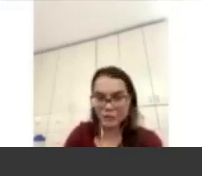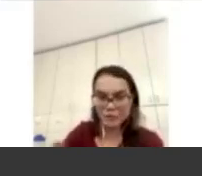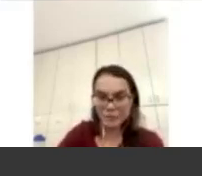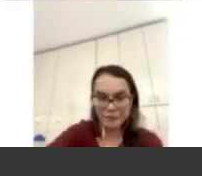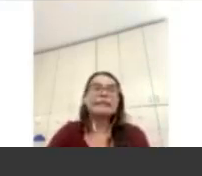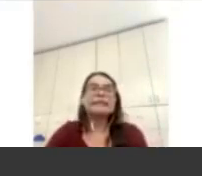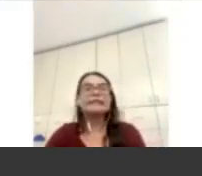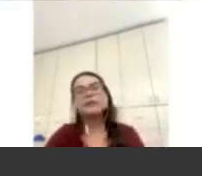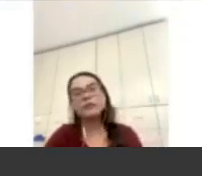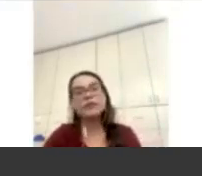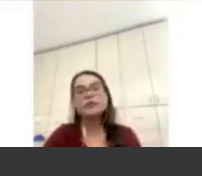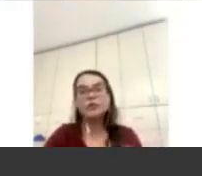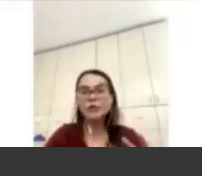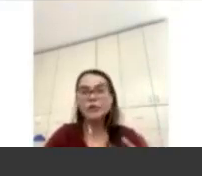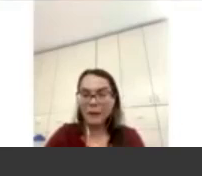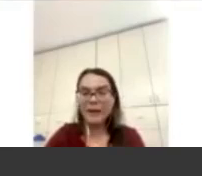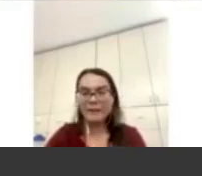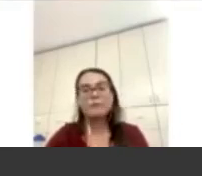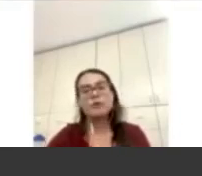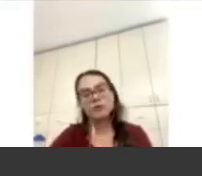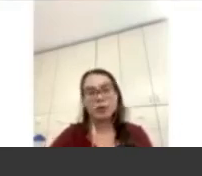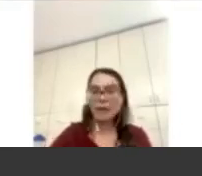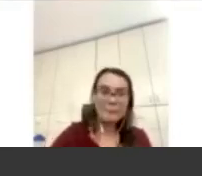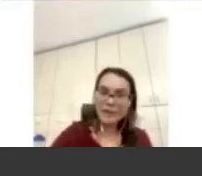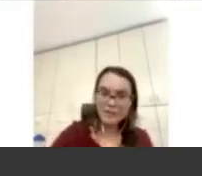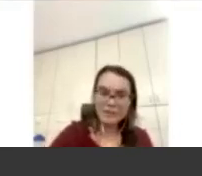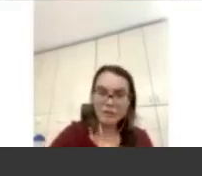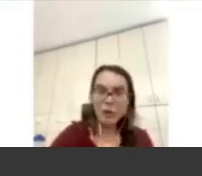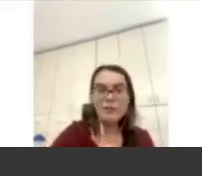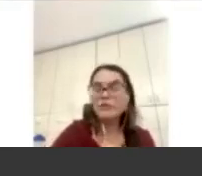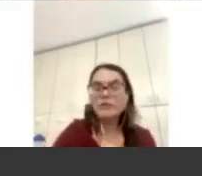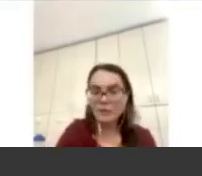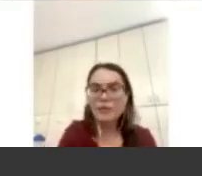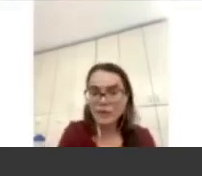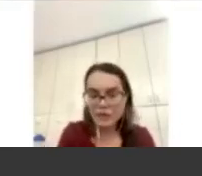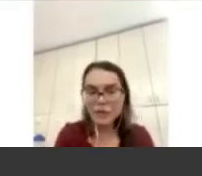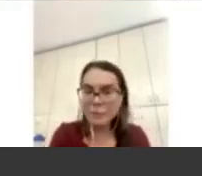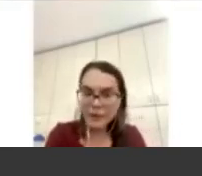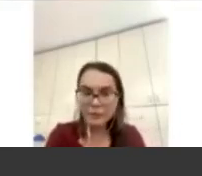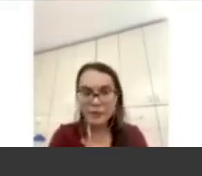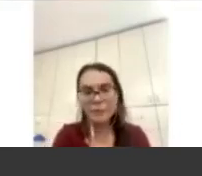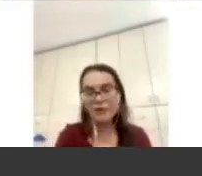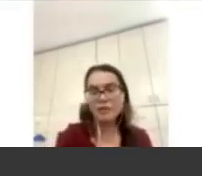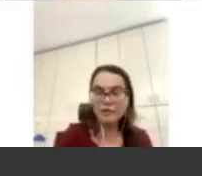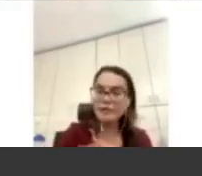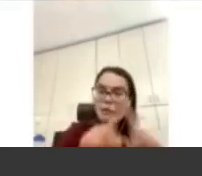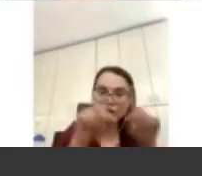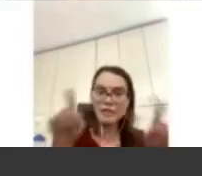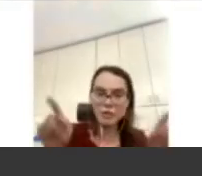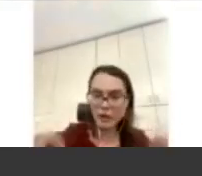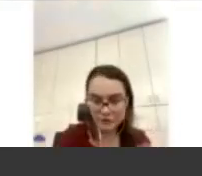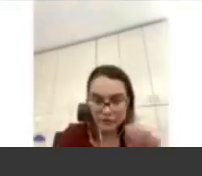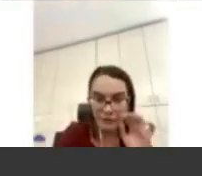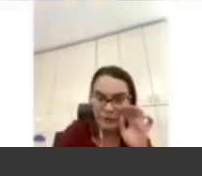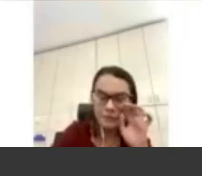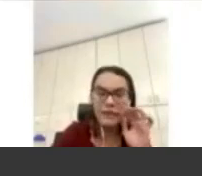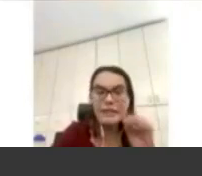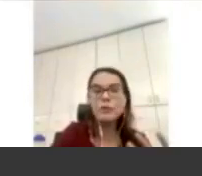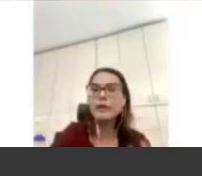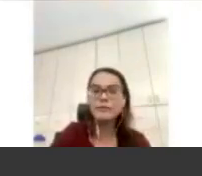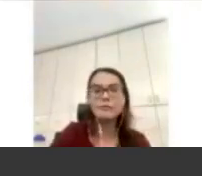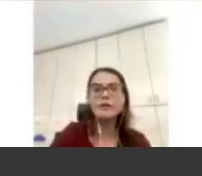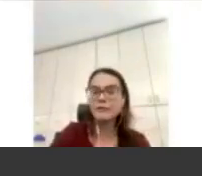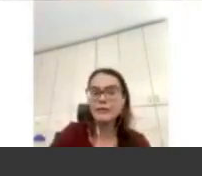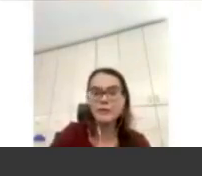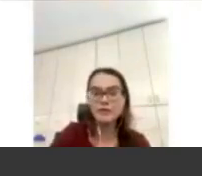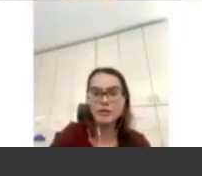o paciente. Dentro da estrutura do PAC, qualquer página de sintoma, e isso não é diferente no PAC Monkeypox, a gente vai ter um grande quadro vermelho. O que esse